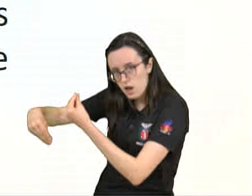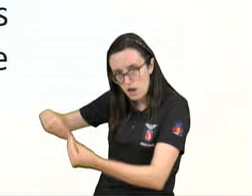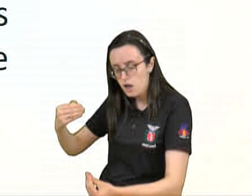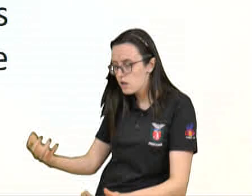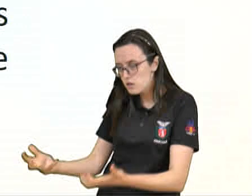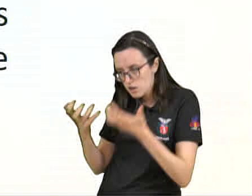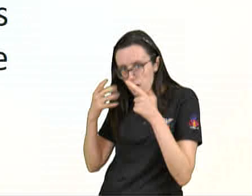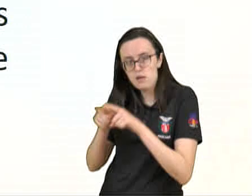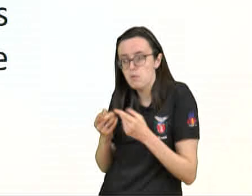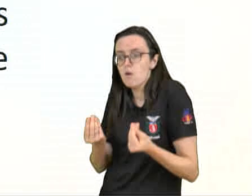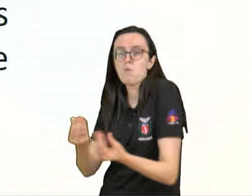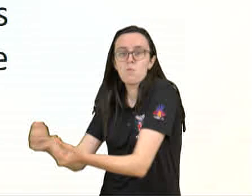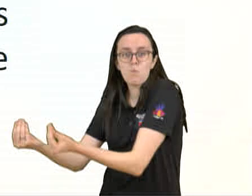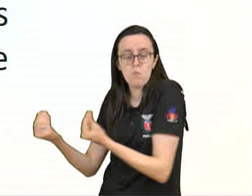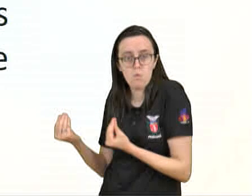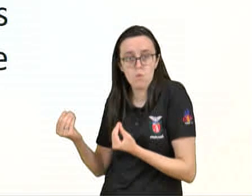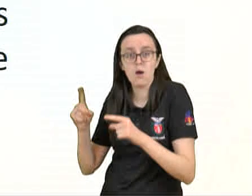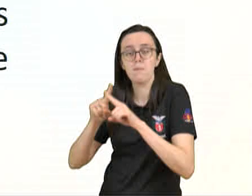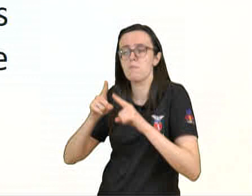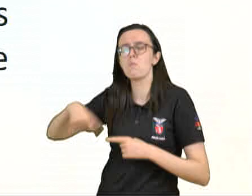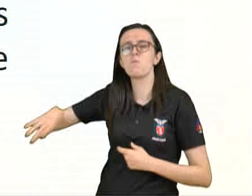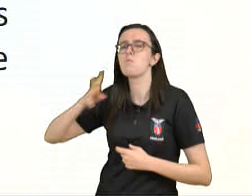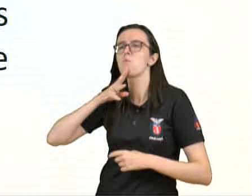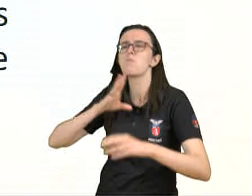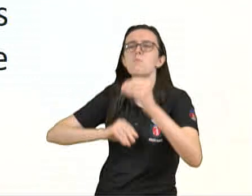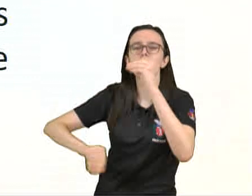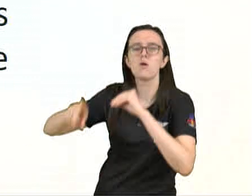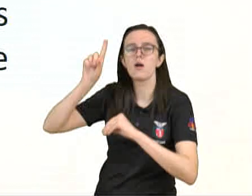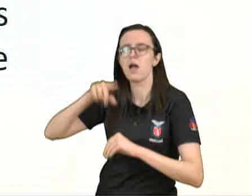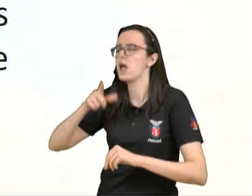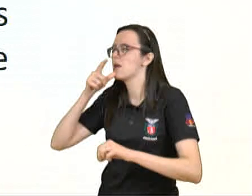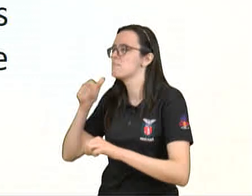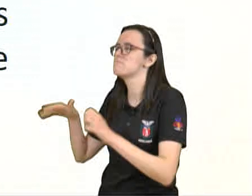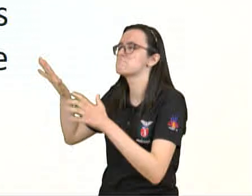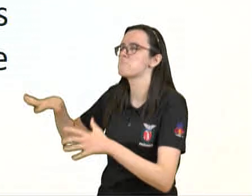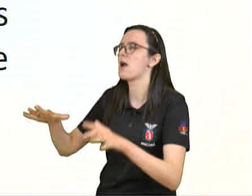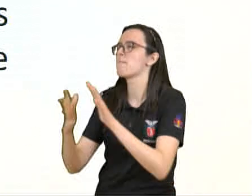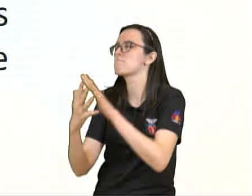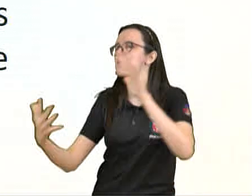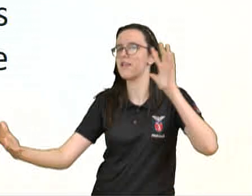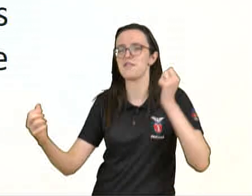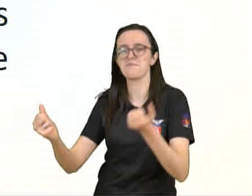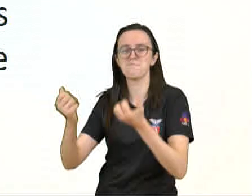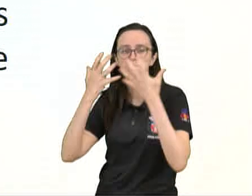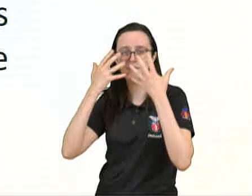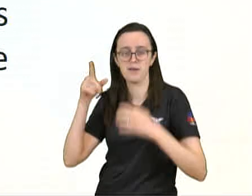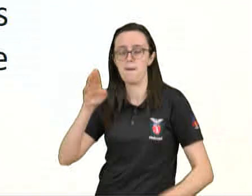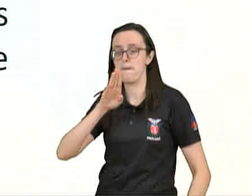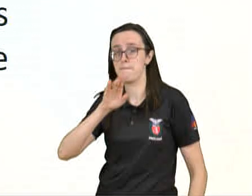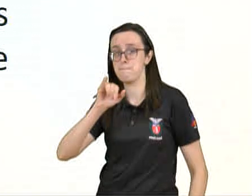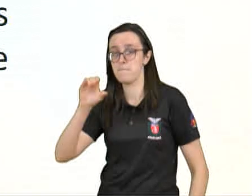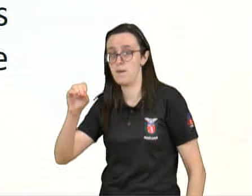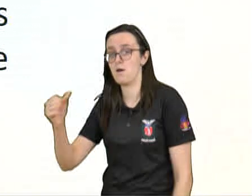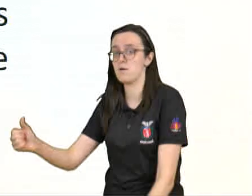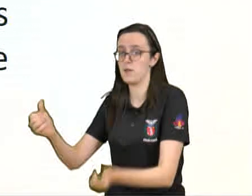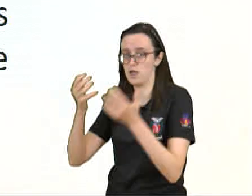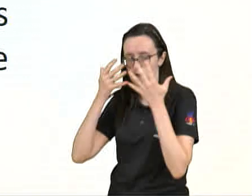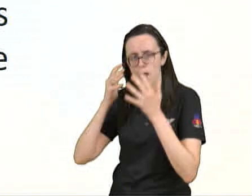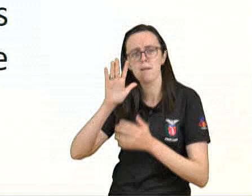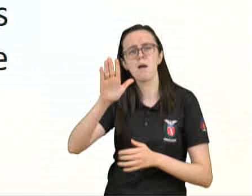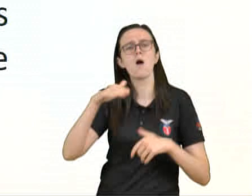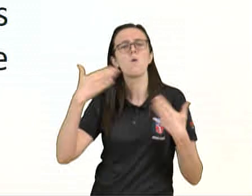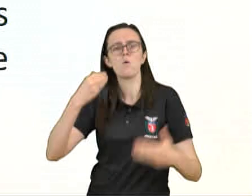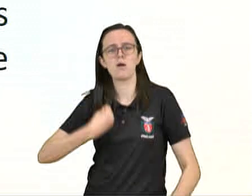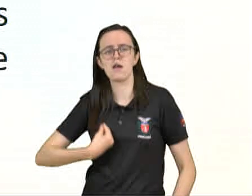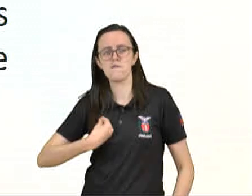scintillans, mais comumente conhecido por brilho do mar, ou bioluminescência. Quando